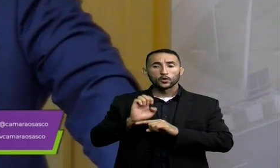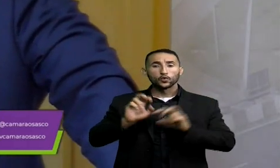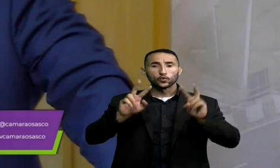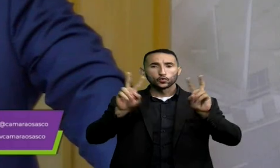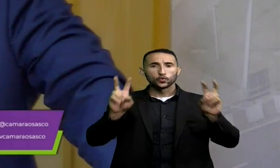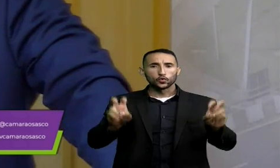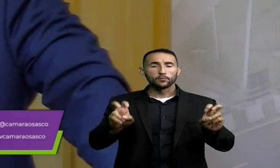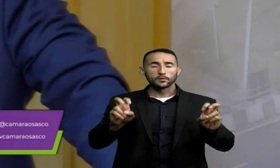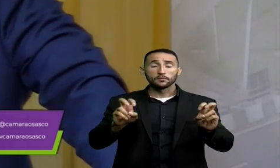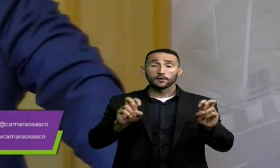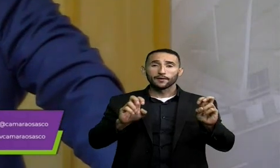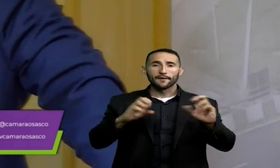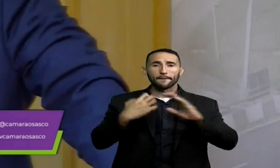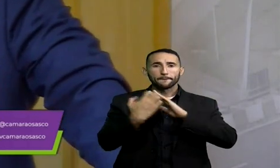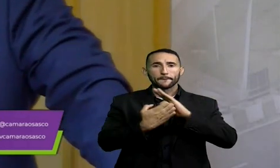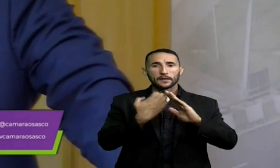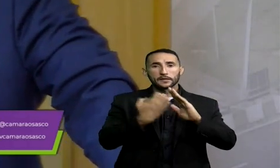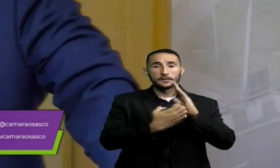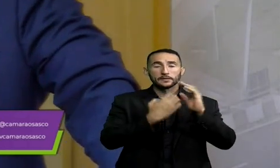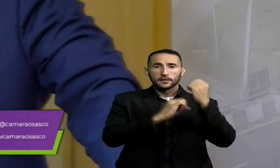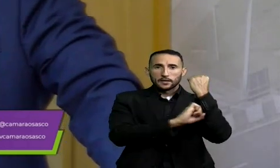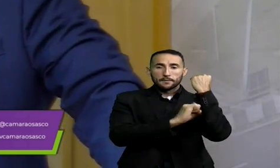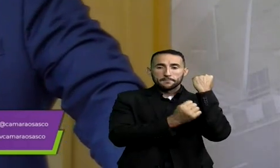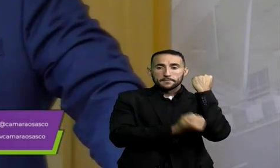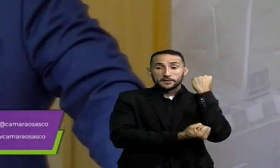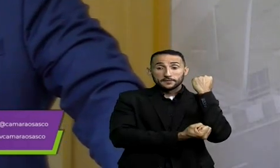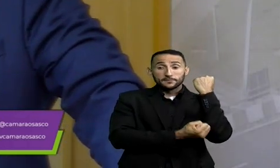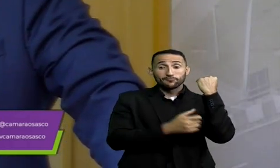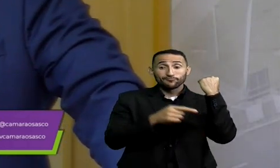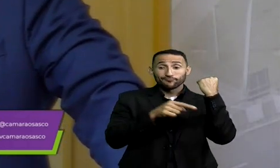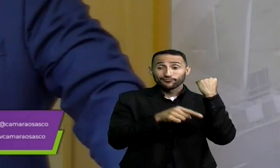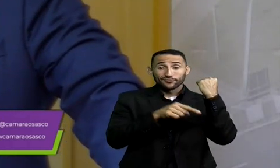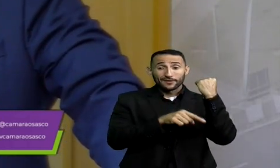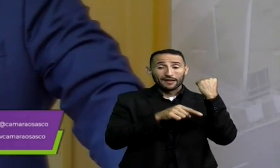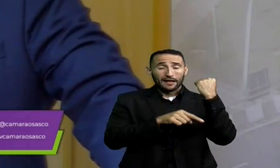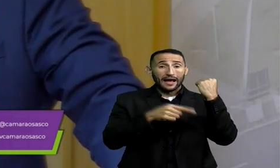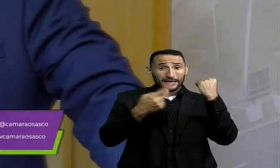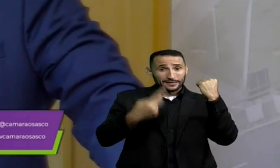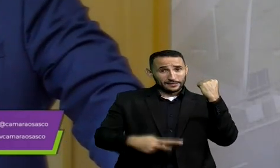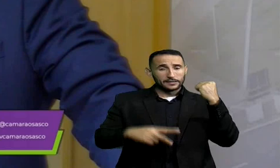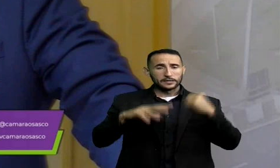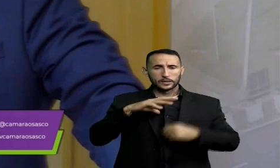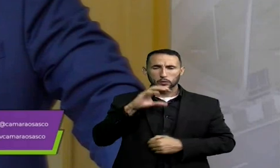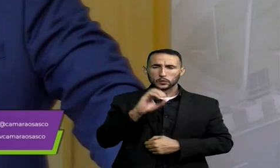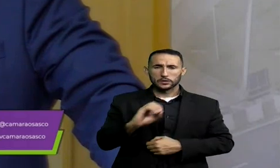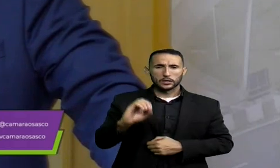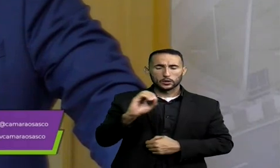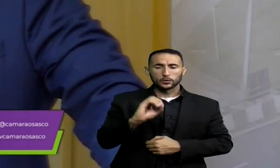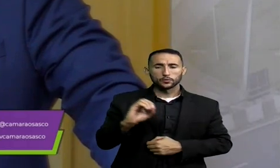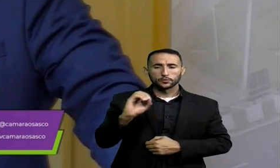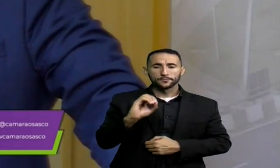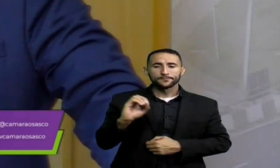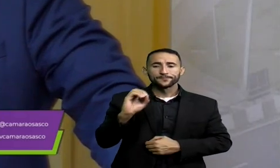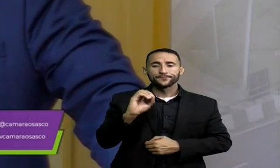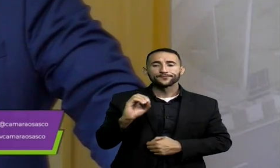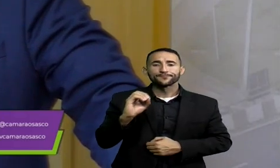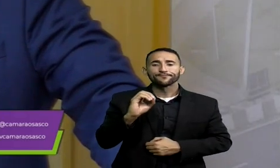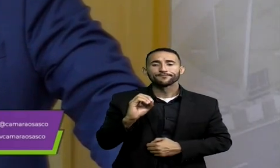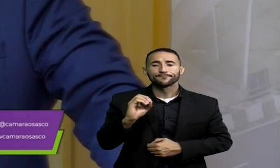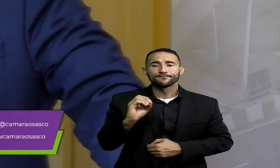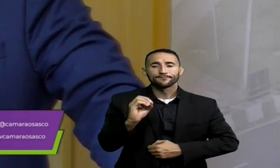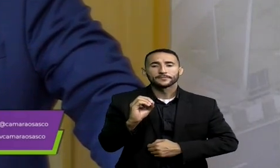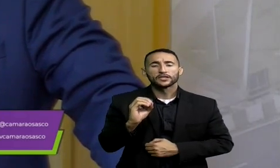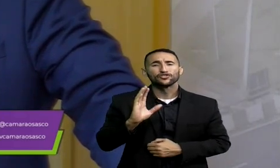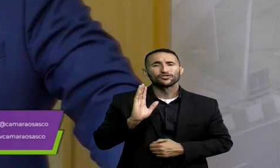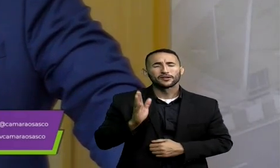da Sabesp que a nossa cidade eh